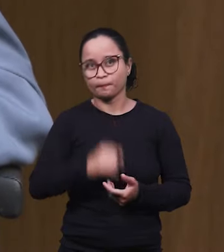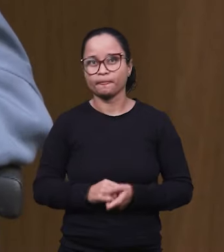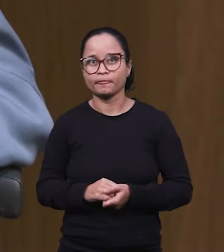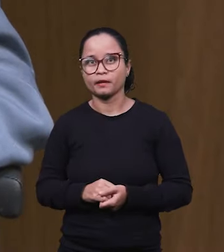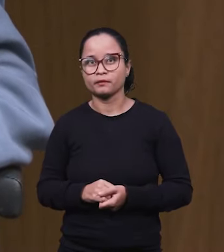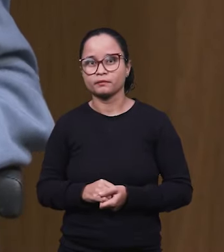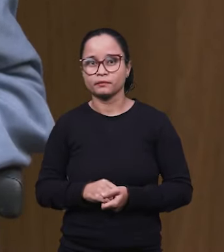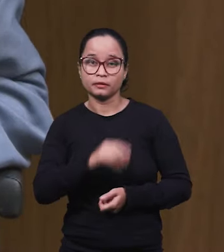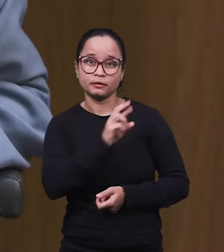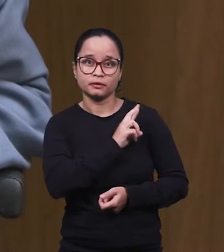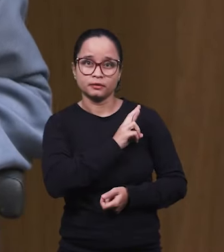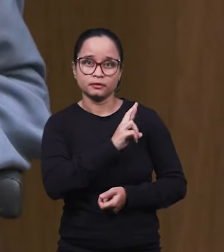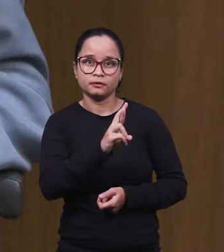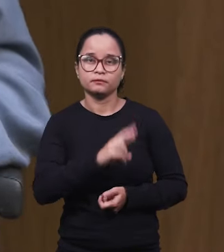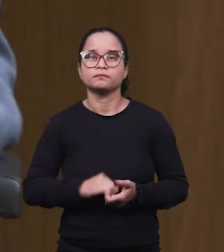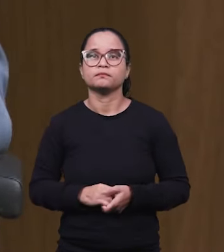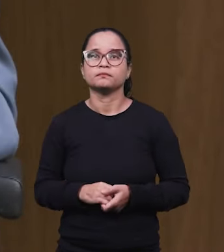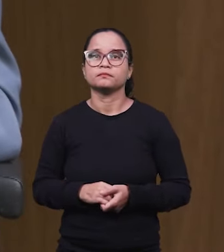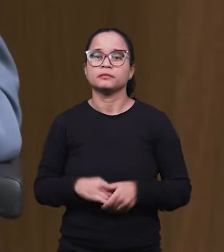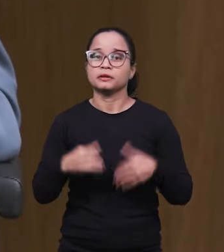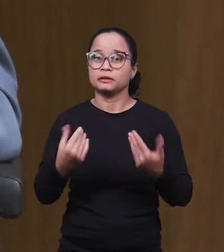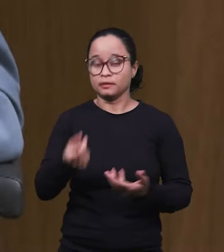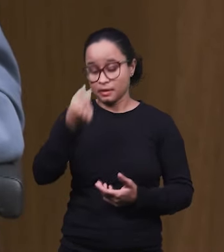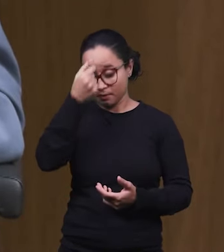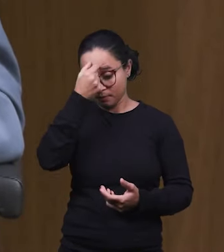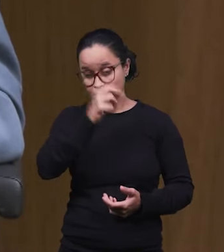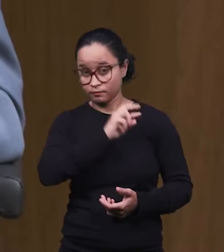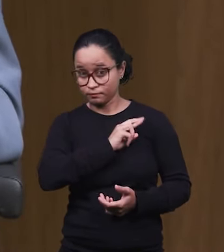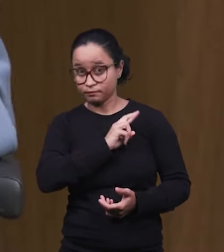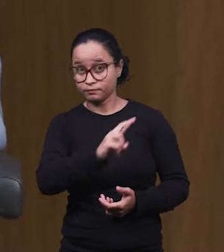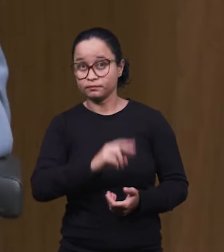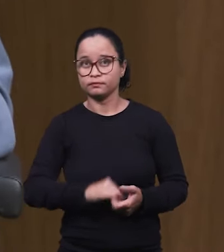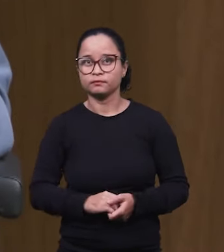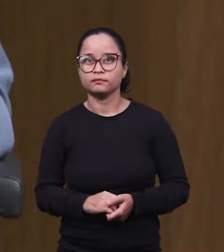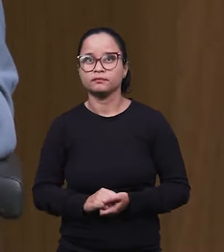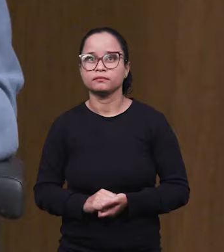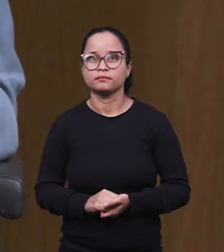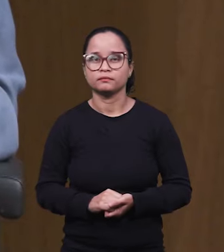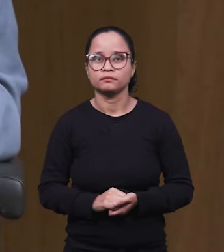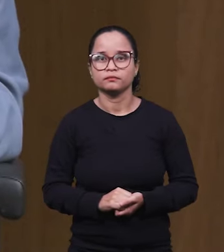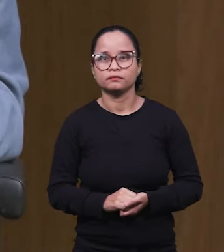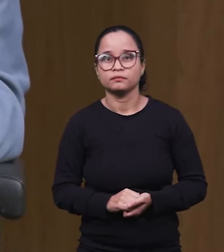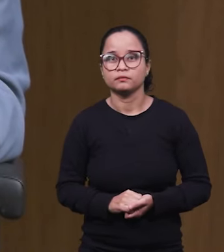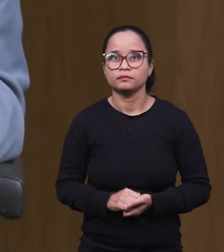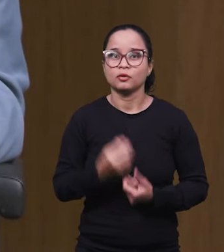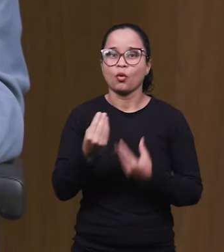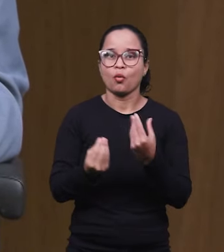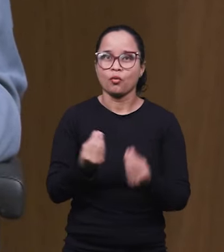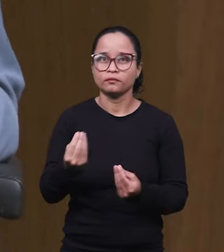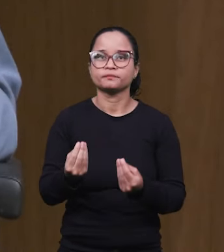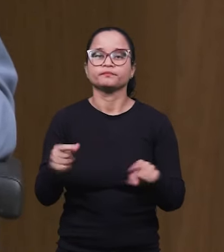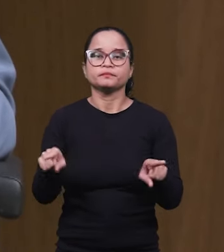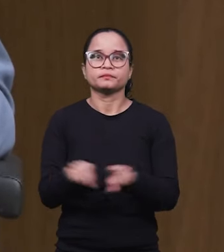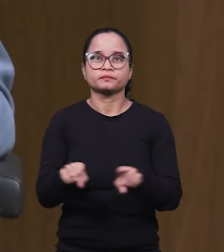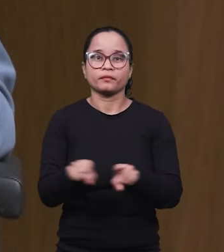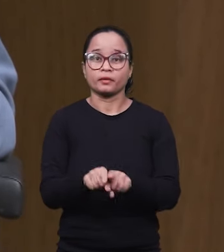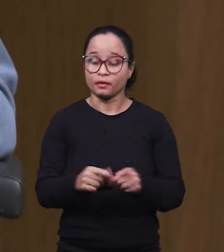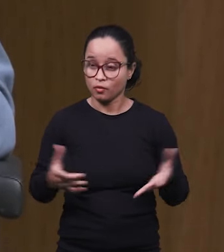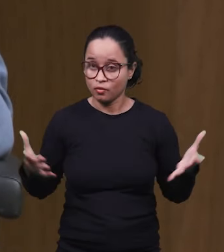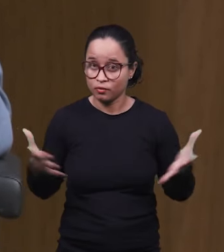mente religiosa. E a mente religiosa, ela traz para, como naquela mesma época, como